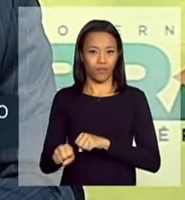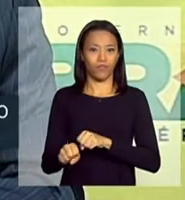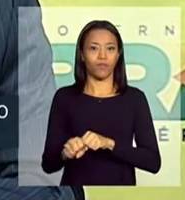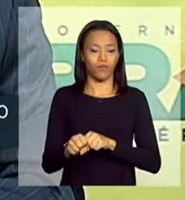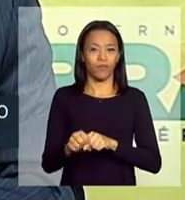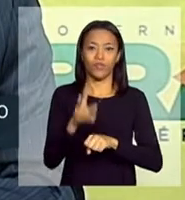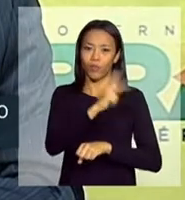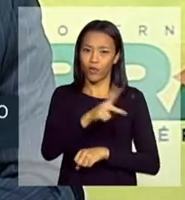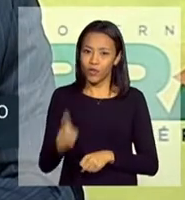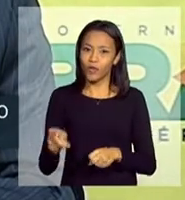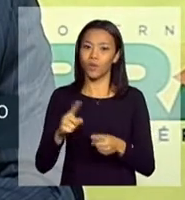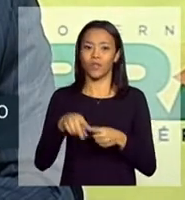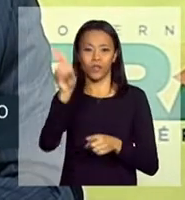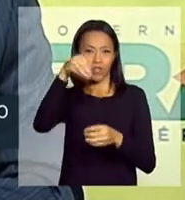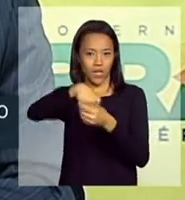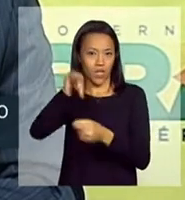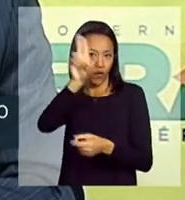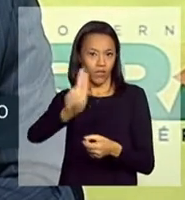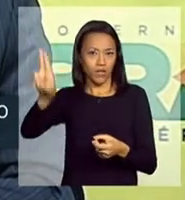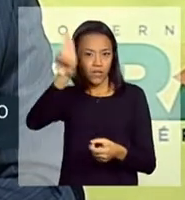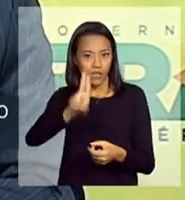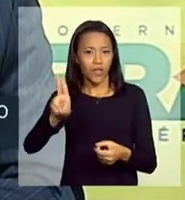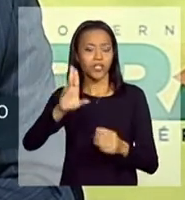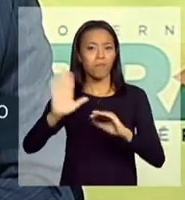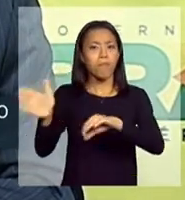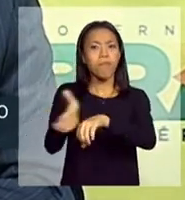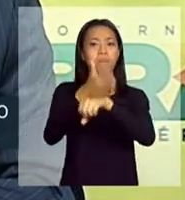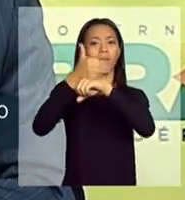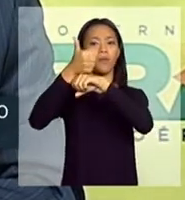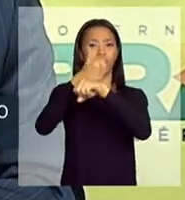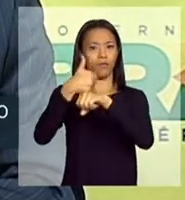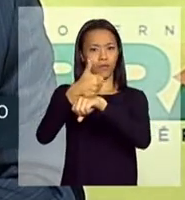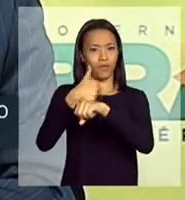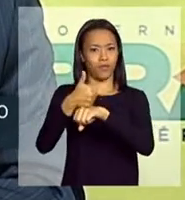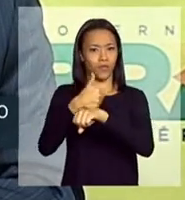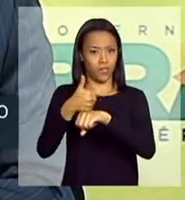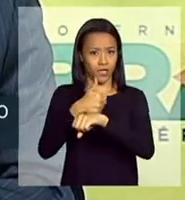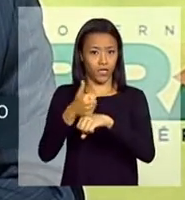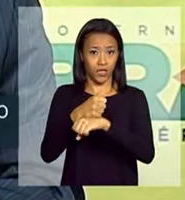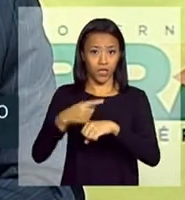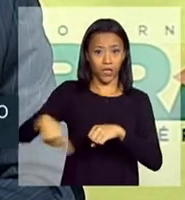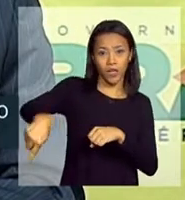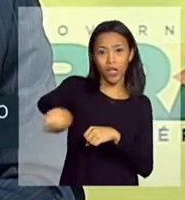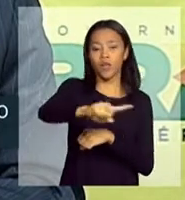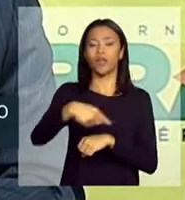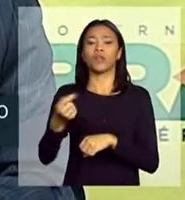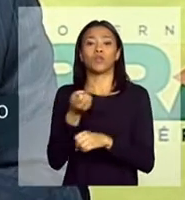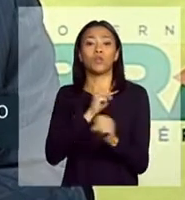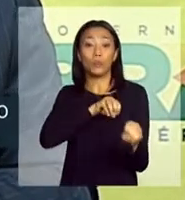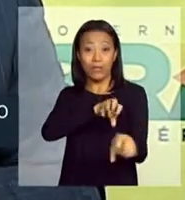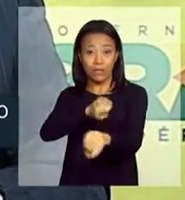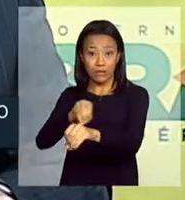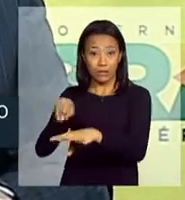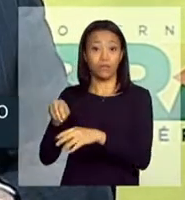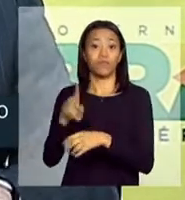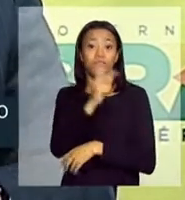de graduação de professor de melhoria no padrão do corpo docente brasileiro